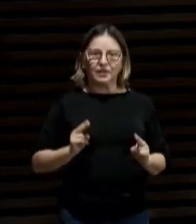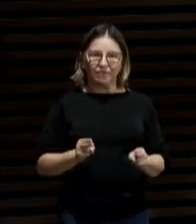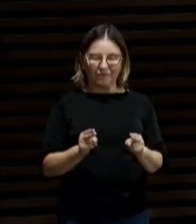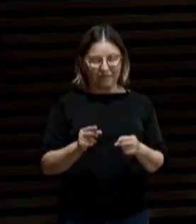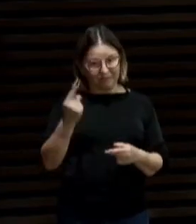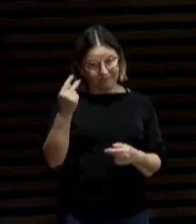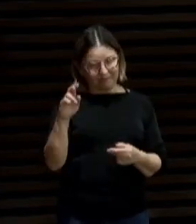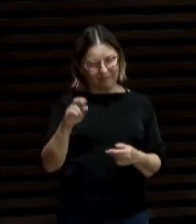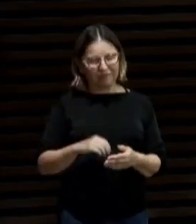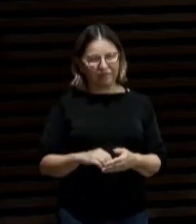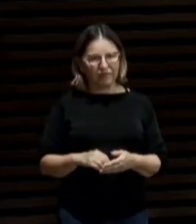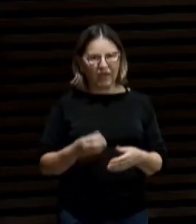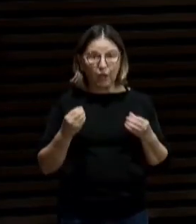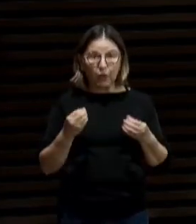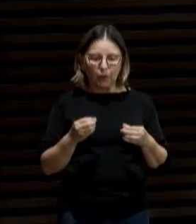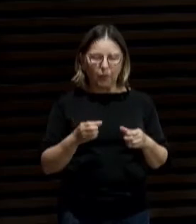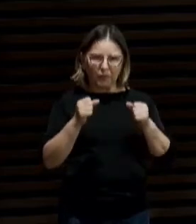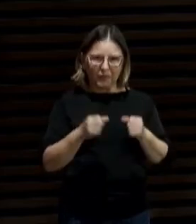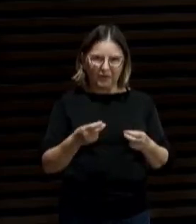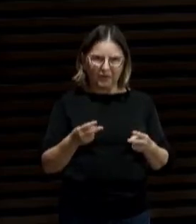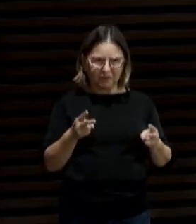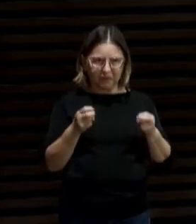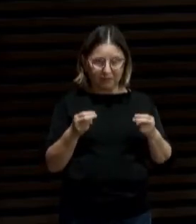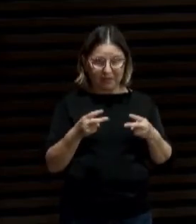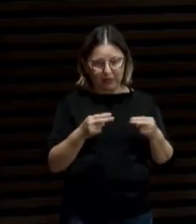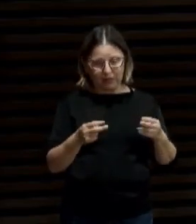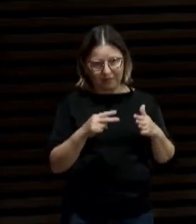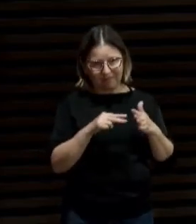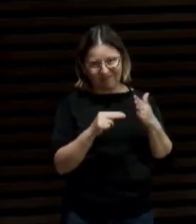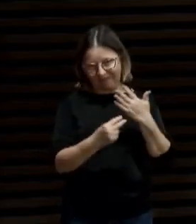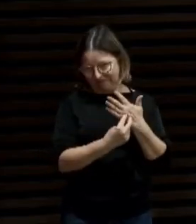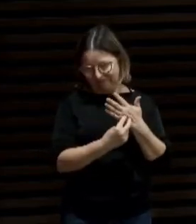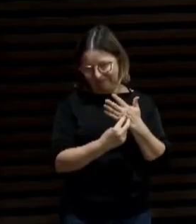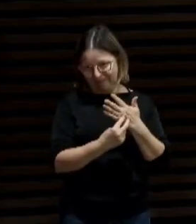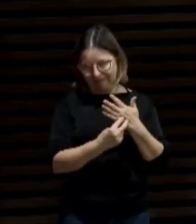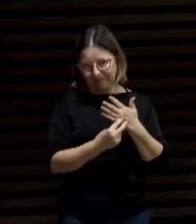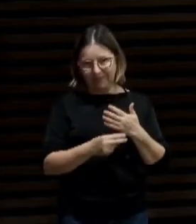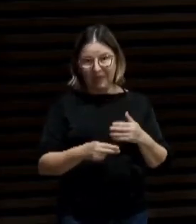E como nós podemos atentar para as coisas que se não veem? Primeiro, amados, precisa nascer de novo.